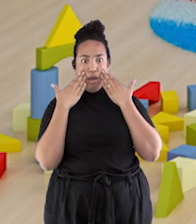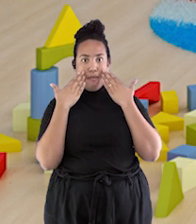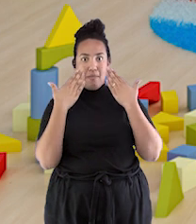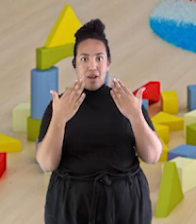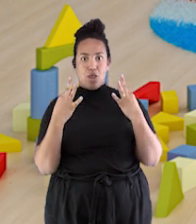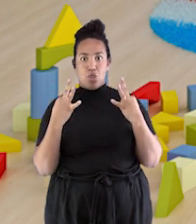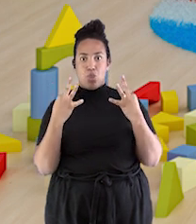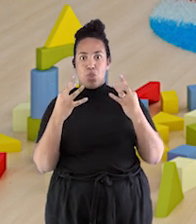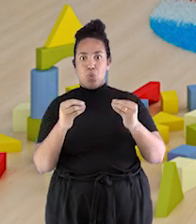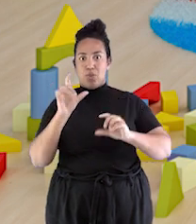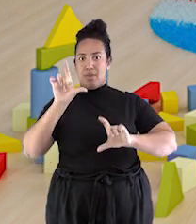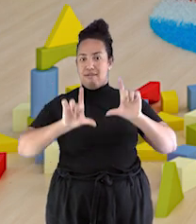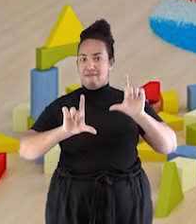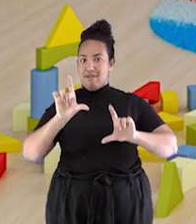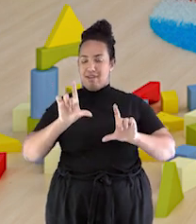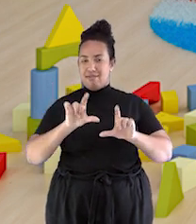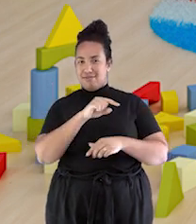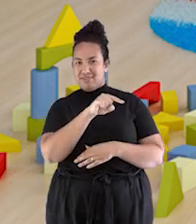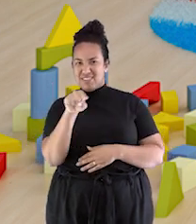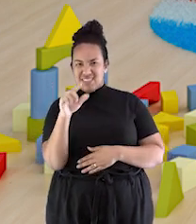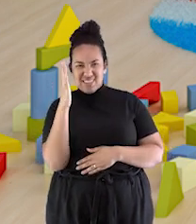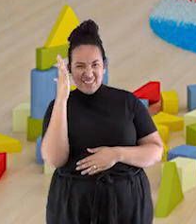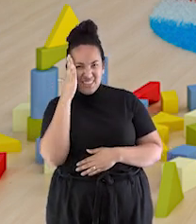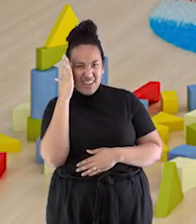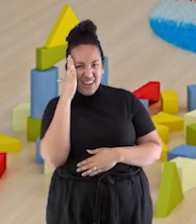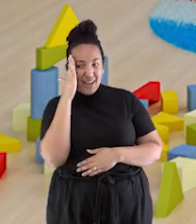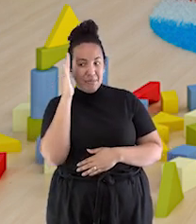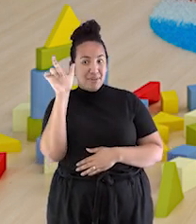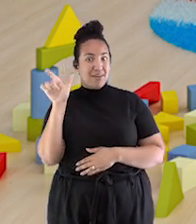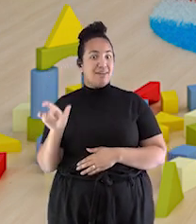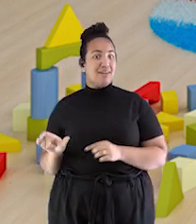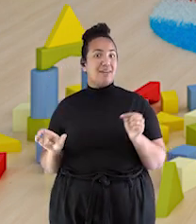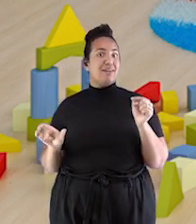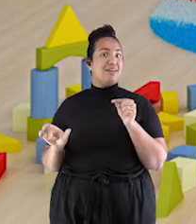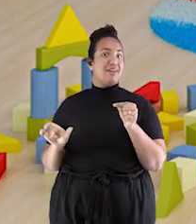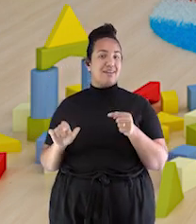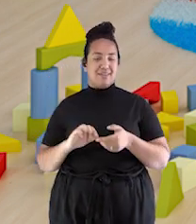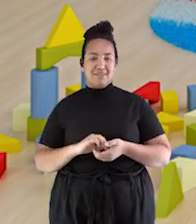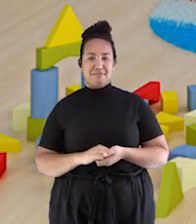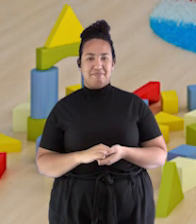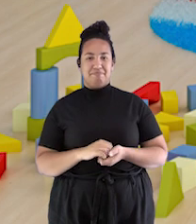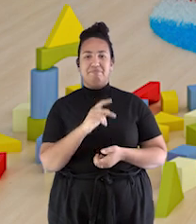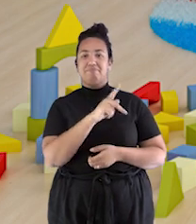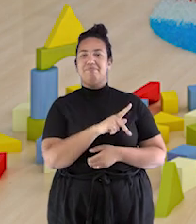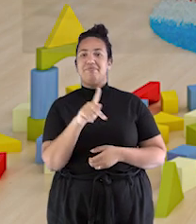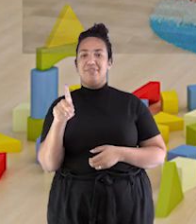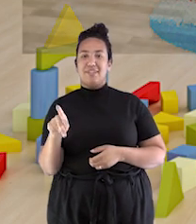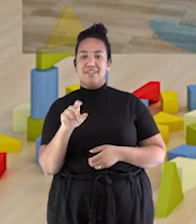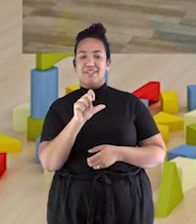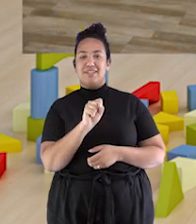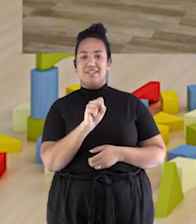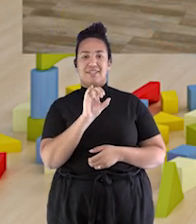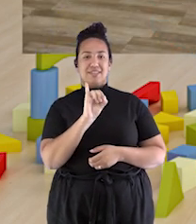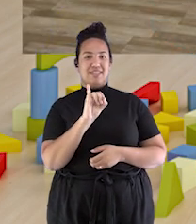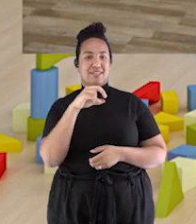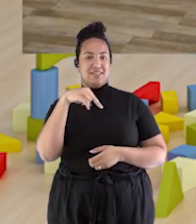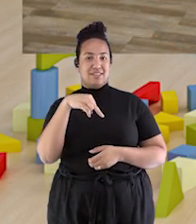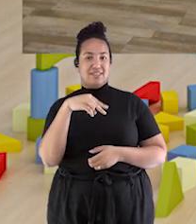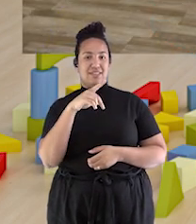o Tudo TV. E aí, sabem quem é? É a professora